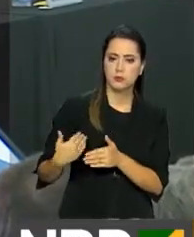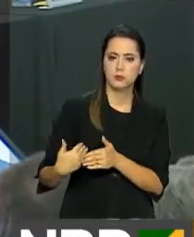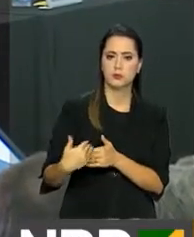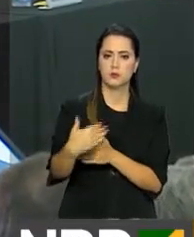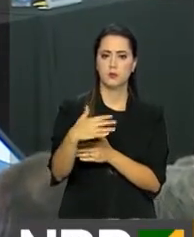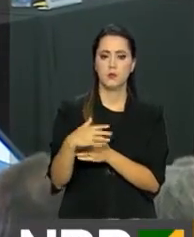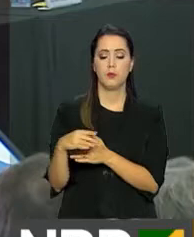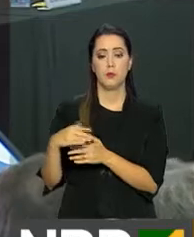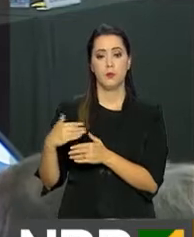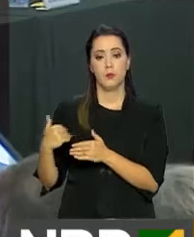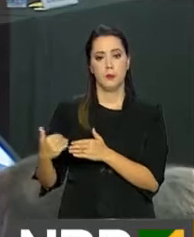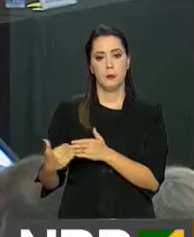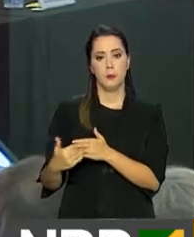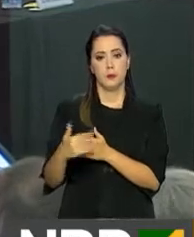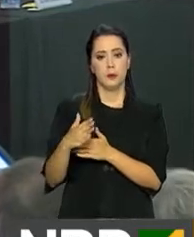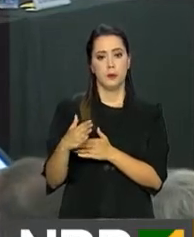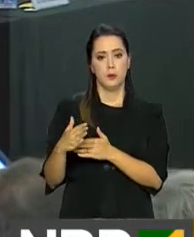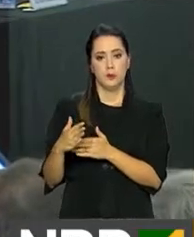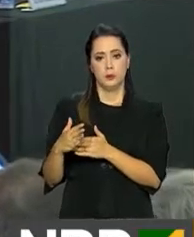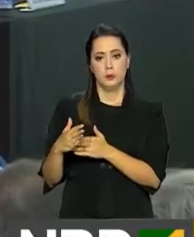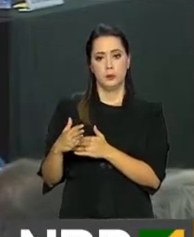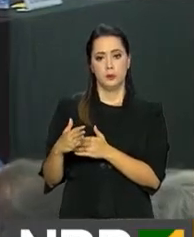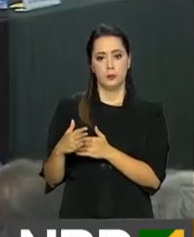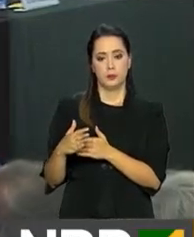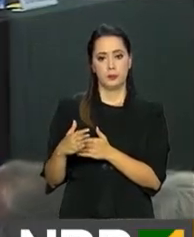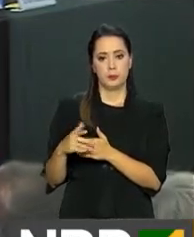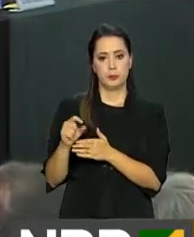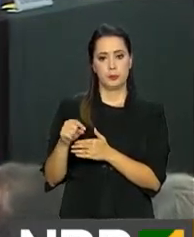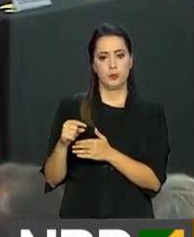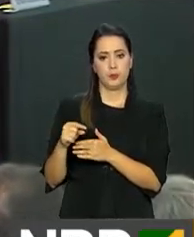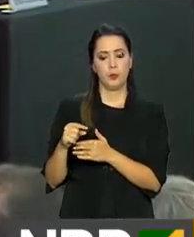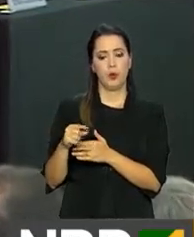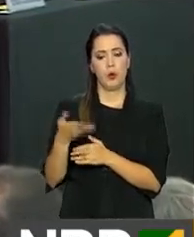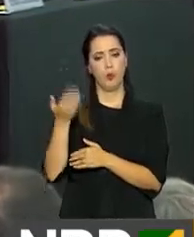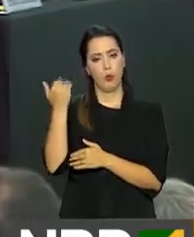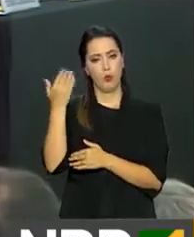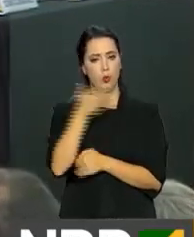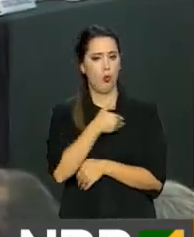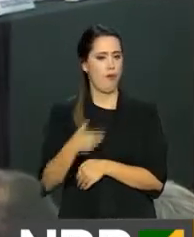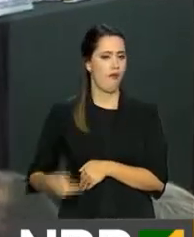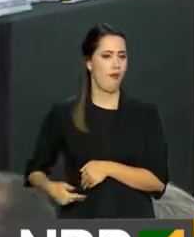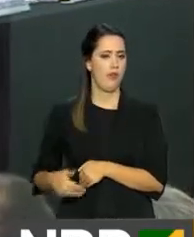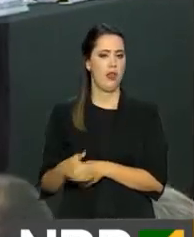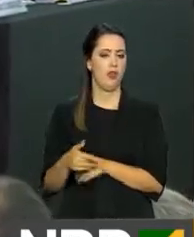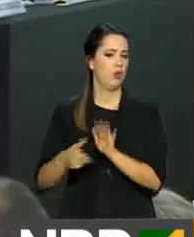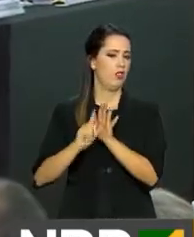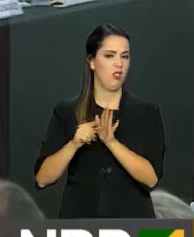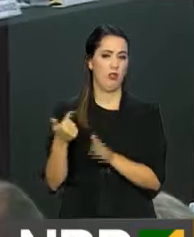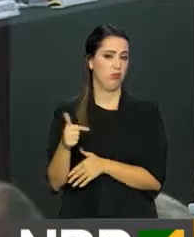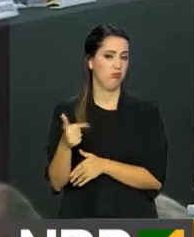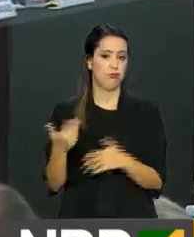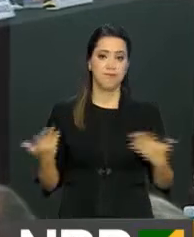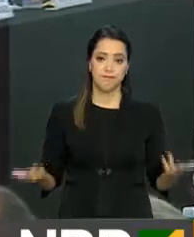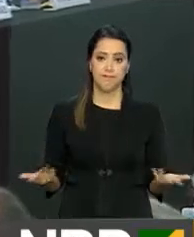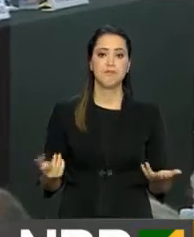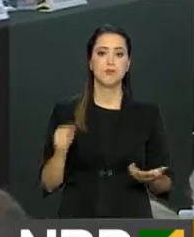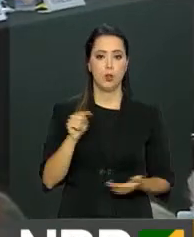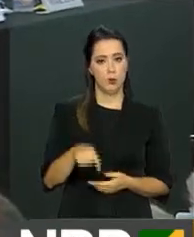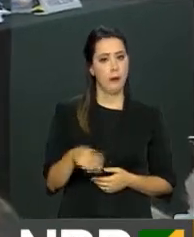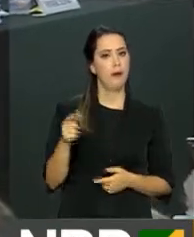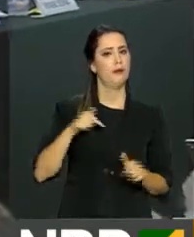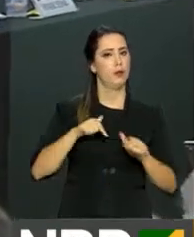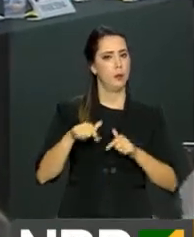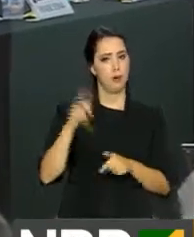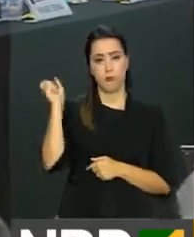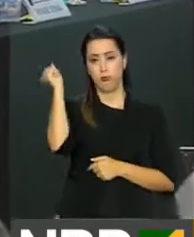ao longo de muitos governos e evidentemente não são tarefas fáceis senhores sabem as